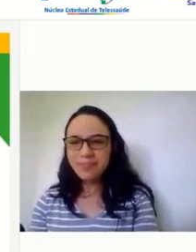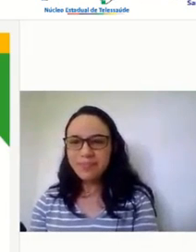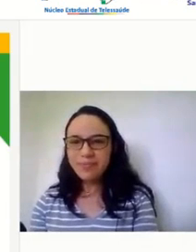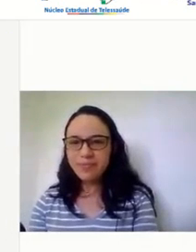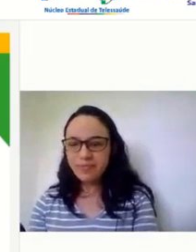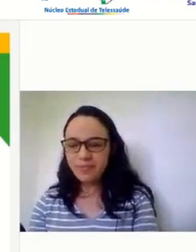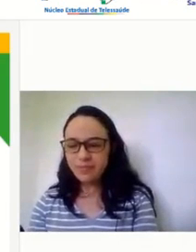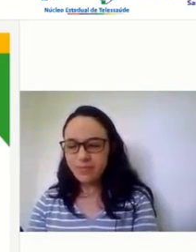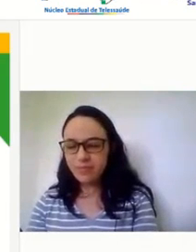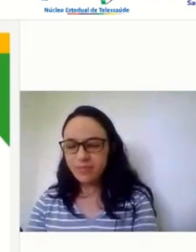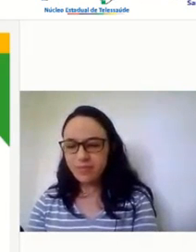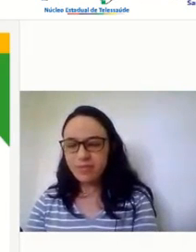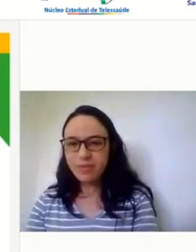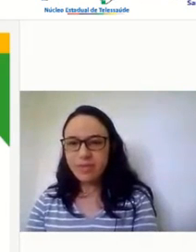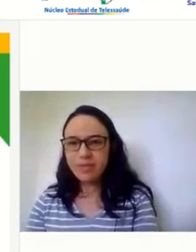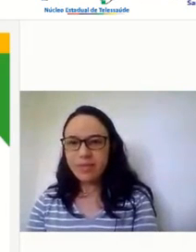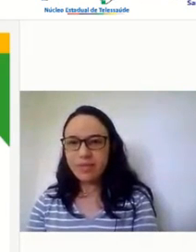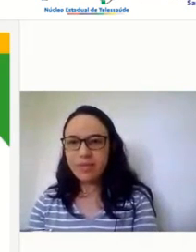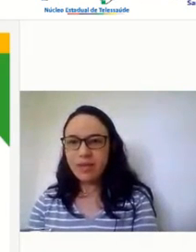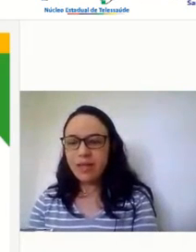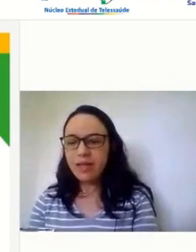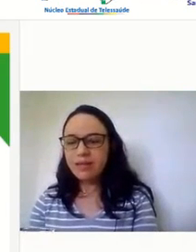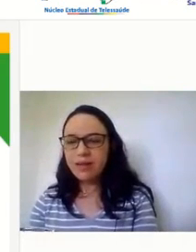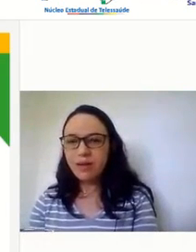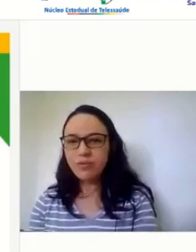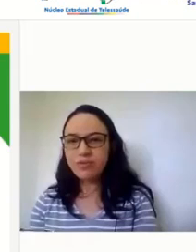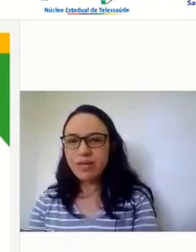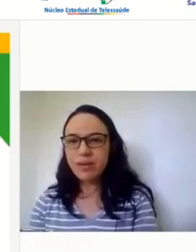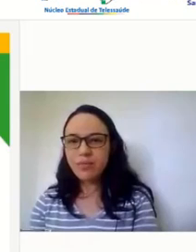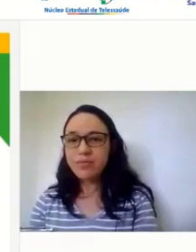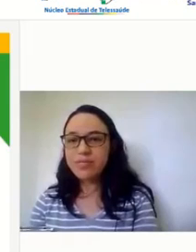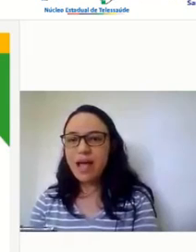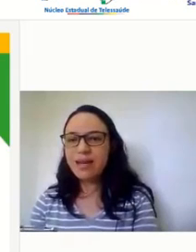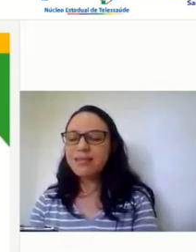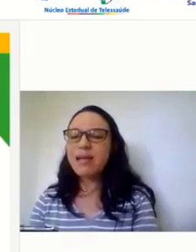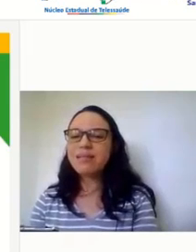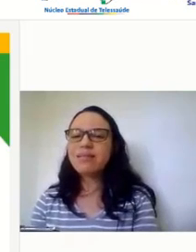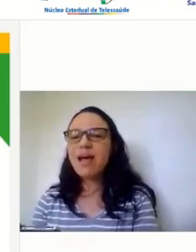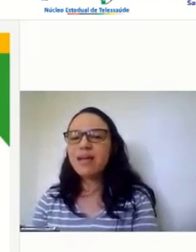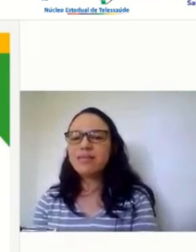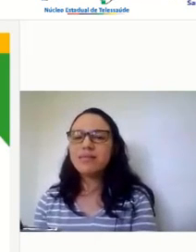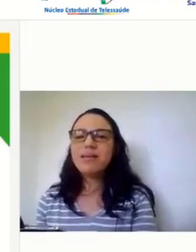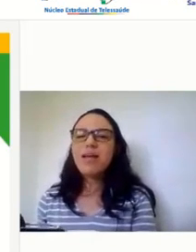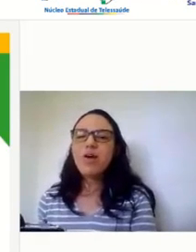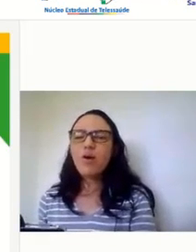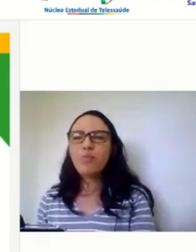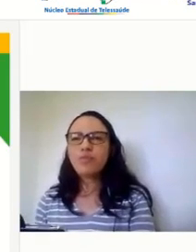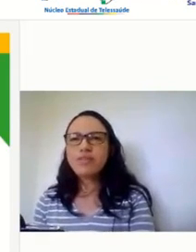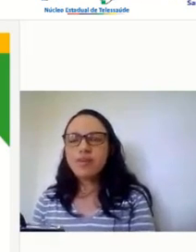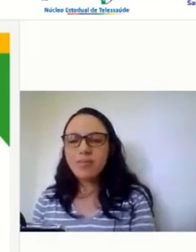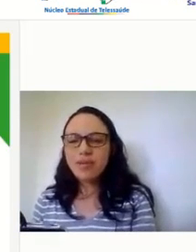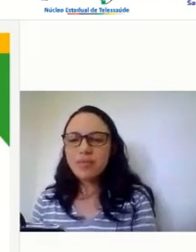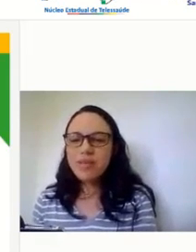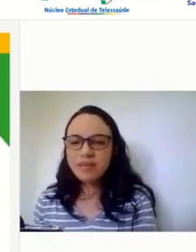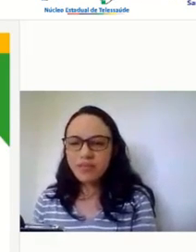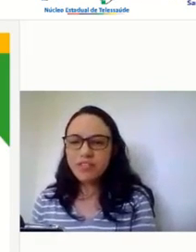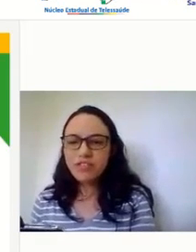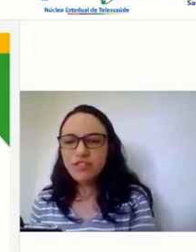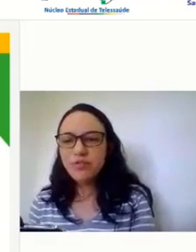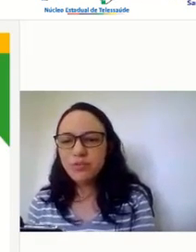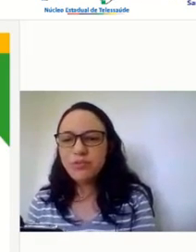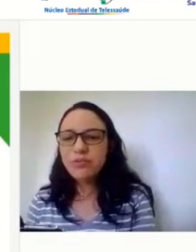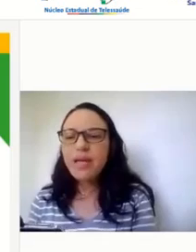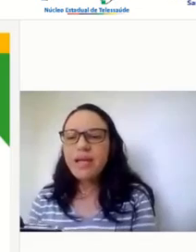bom então a letalidade como nós sabemos através do estilo que os